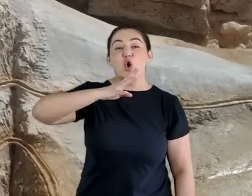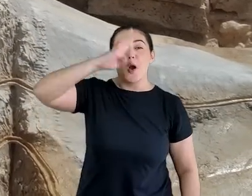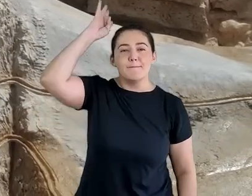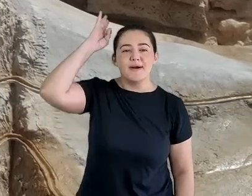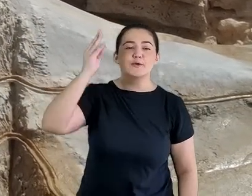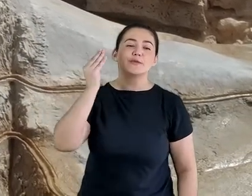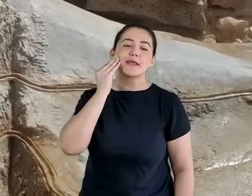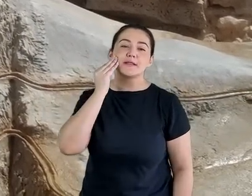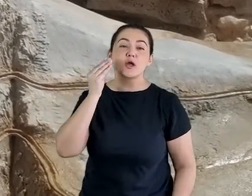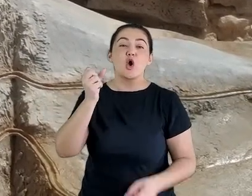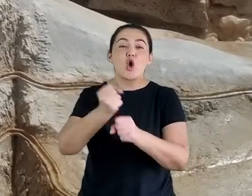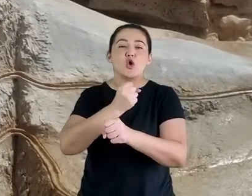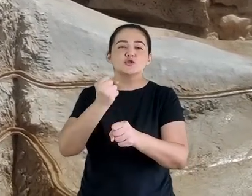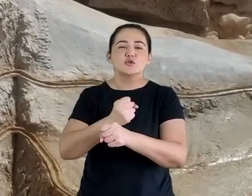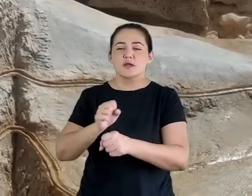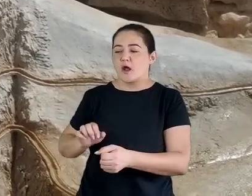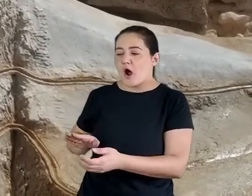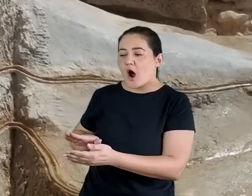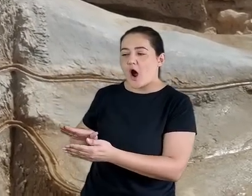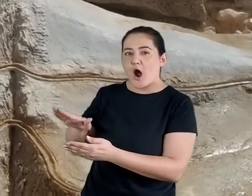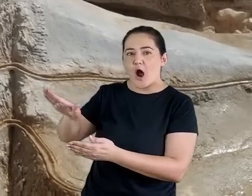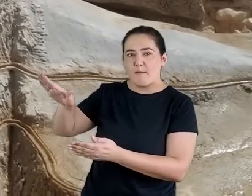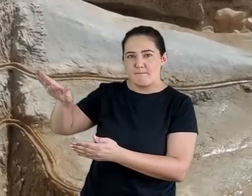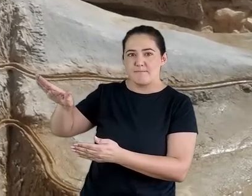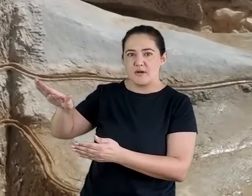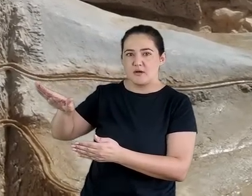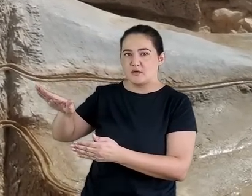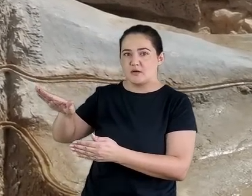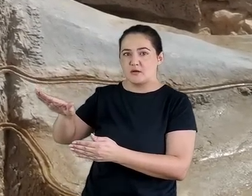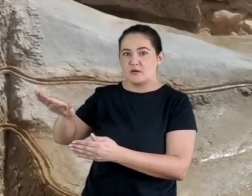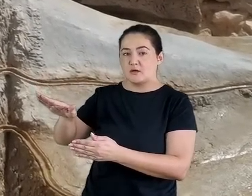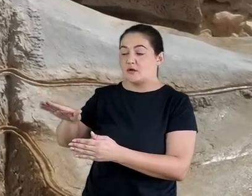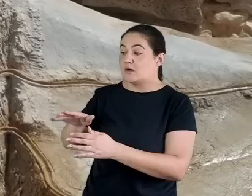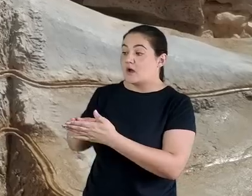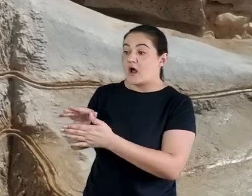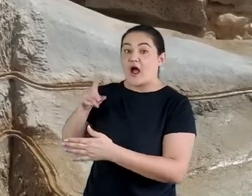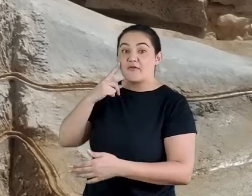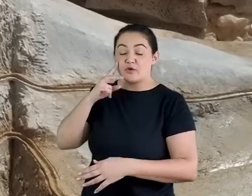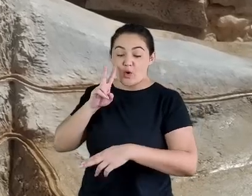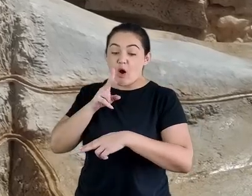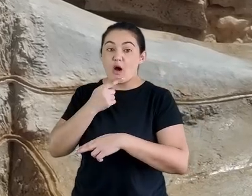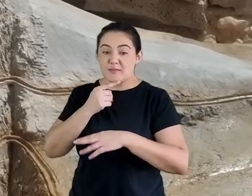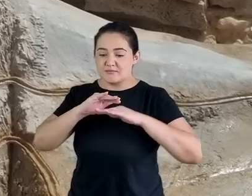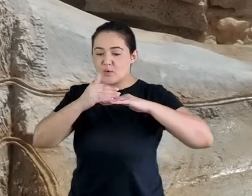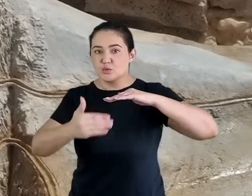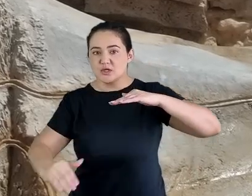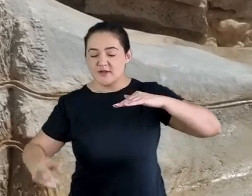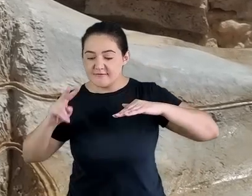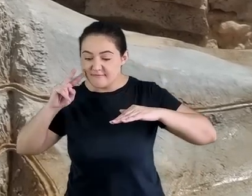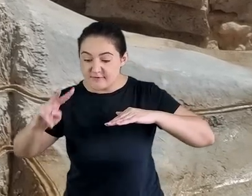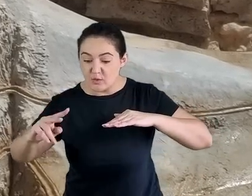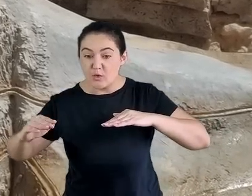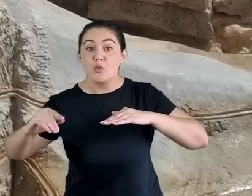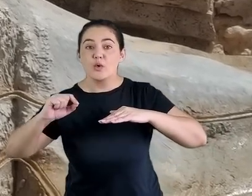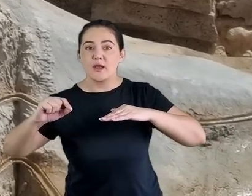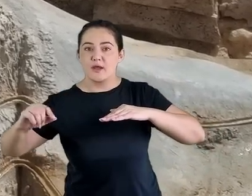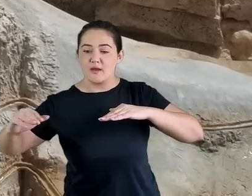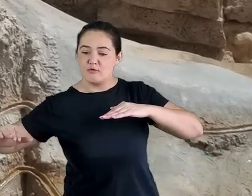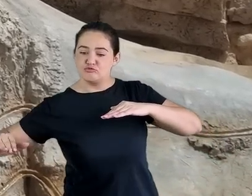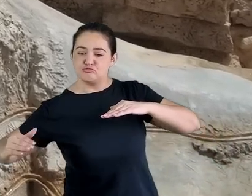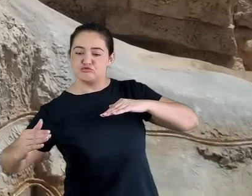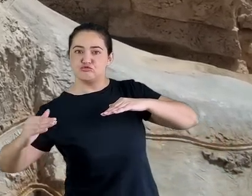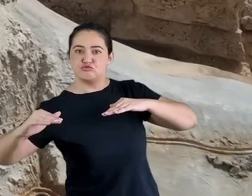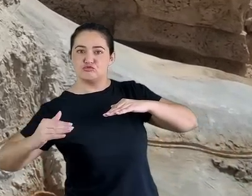e viram que a rampa dos romanos estava sendo construída, foi que eles decidiram ter um fim trágico, para morrer